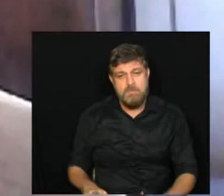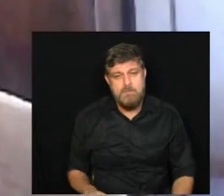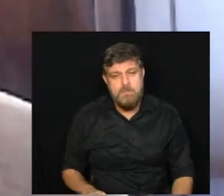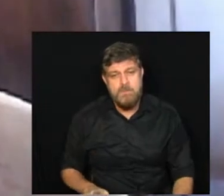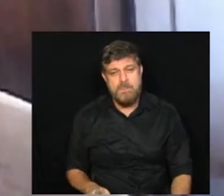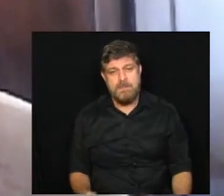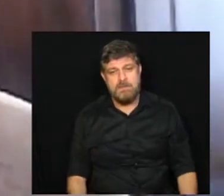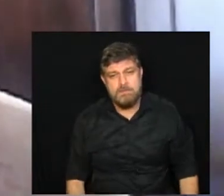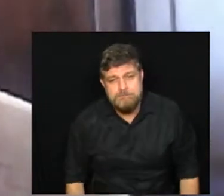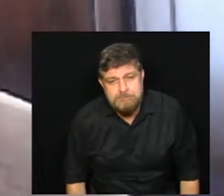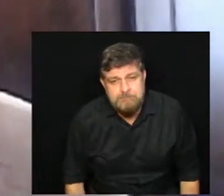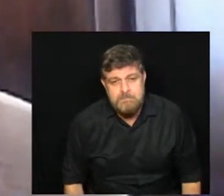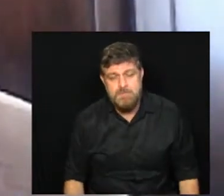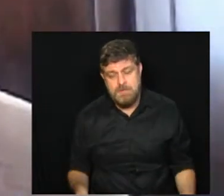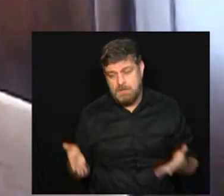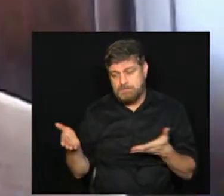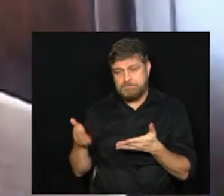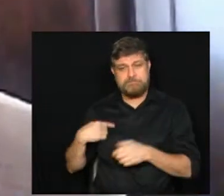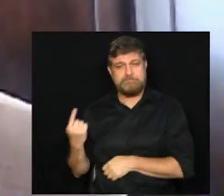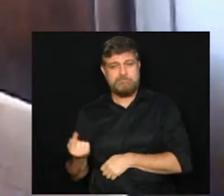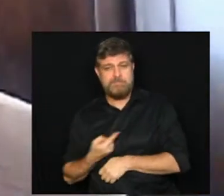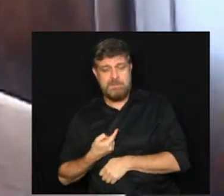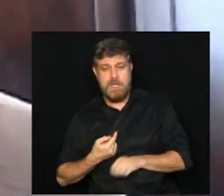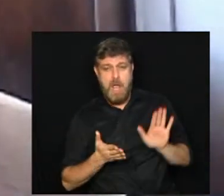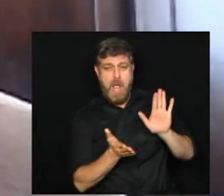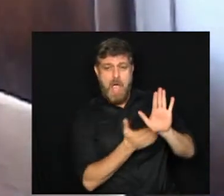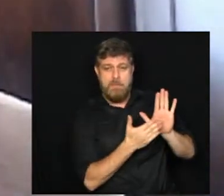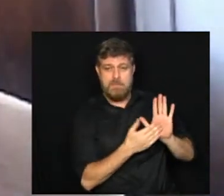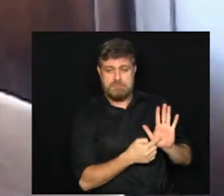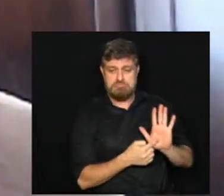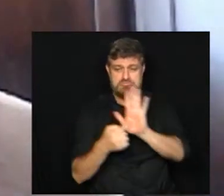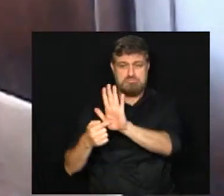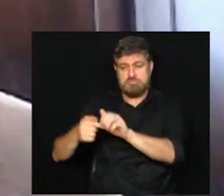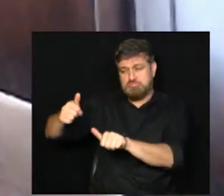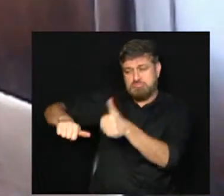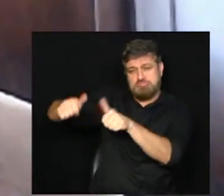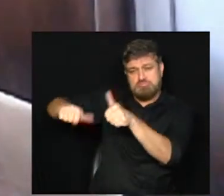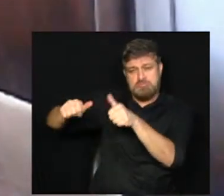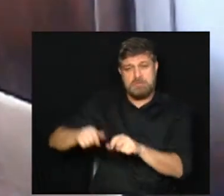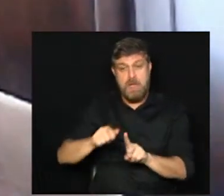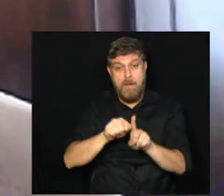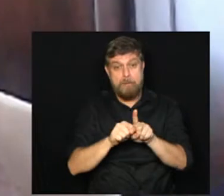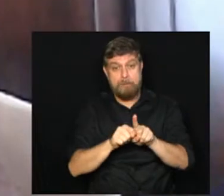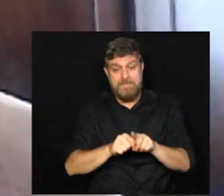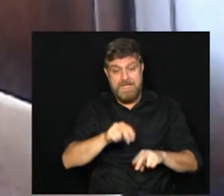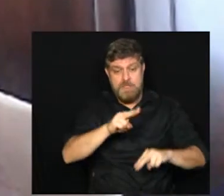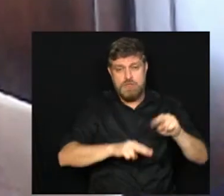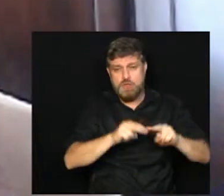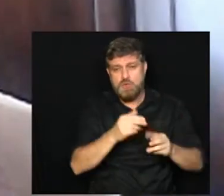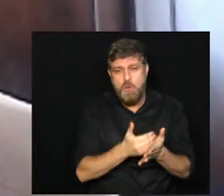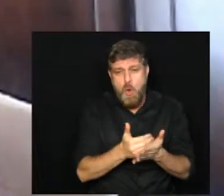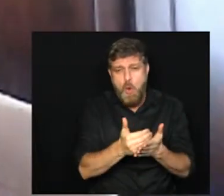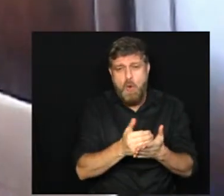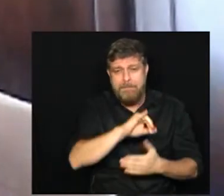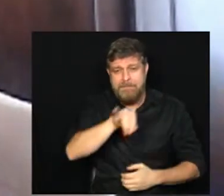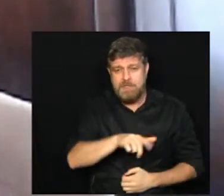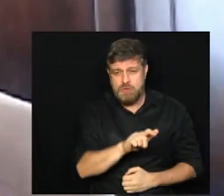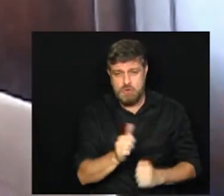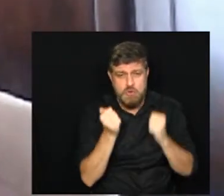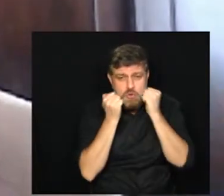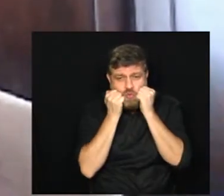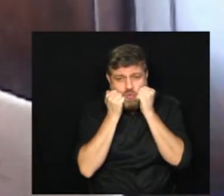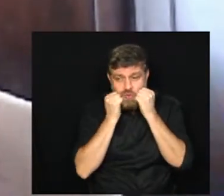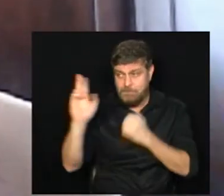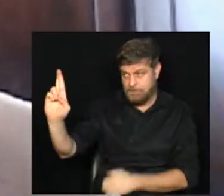E agora a gente submeteu a proposta em março. Em junho, final de junho, começo de julho, a gente deve ter uma